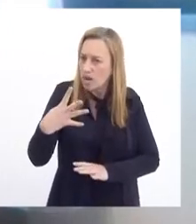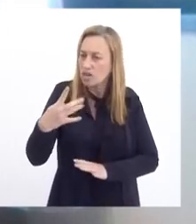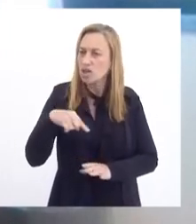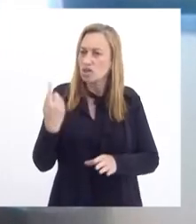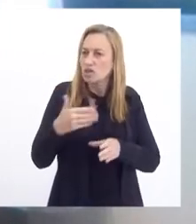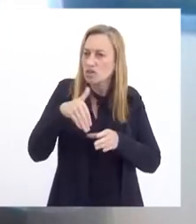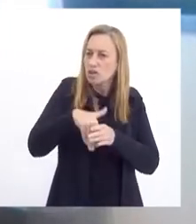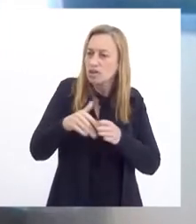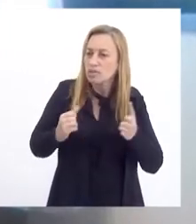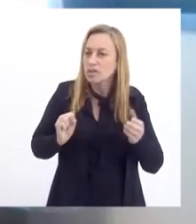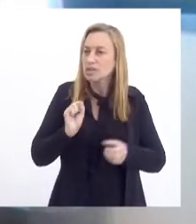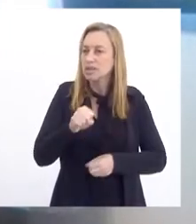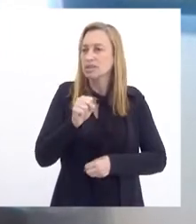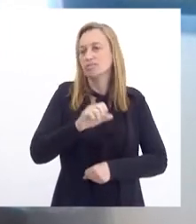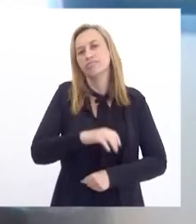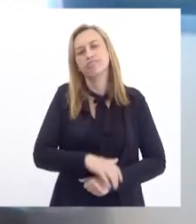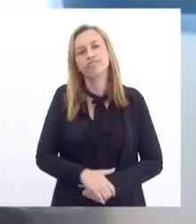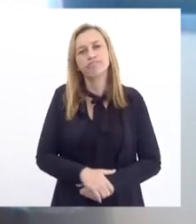votamos favoráveis.